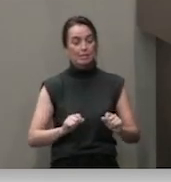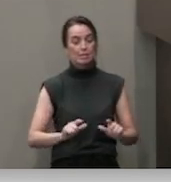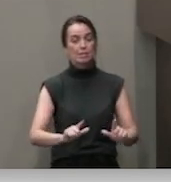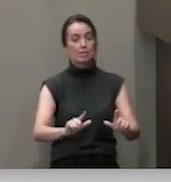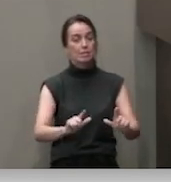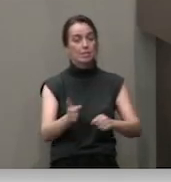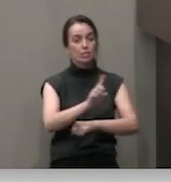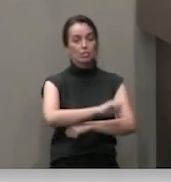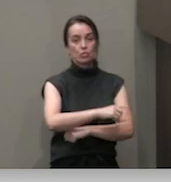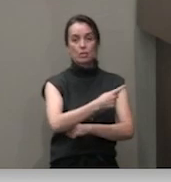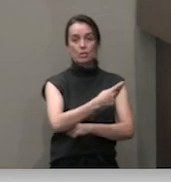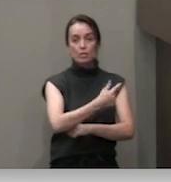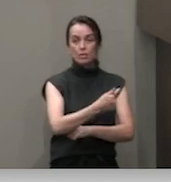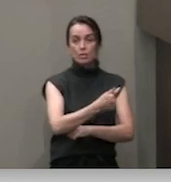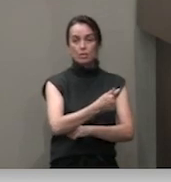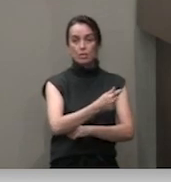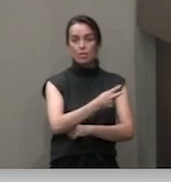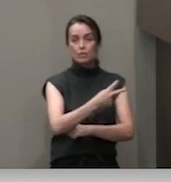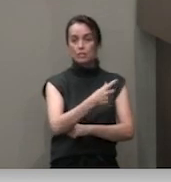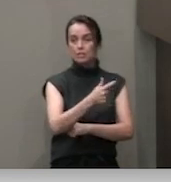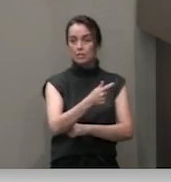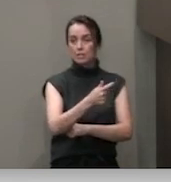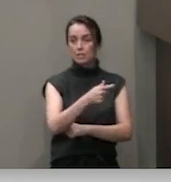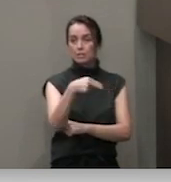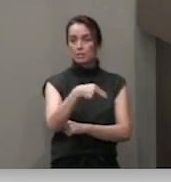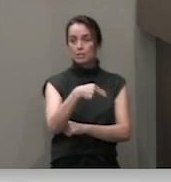dia 27 de novembro de